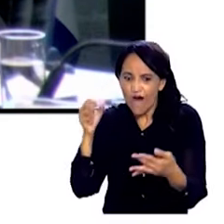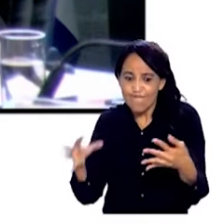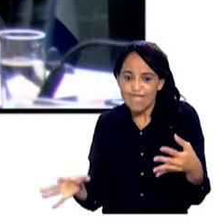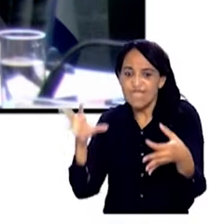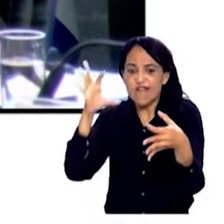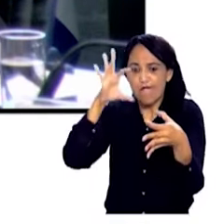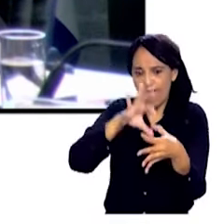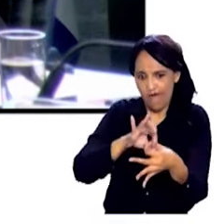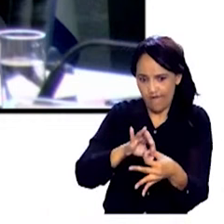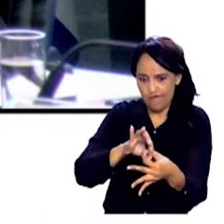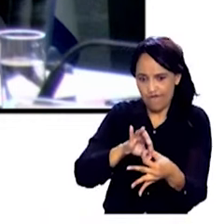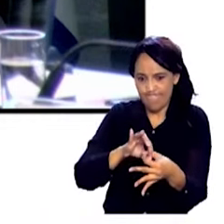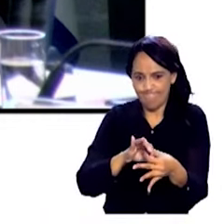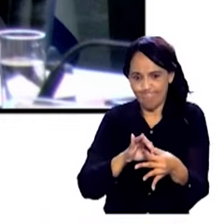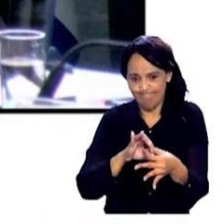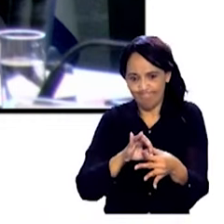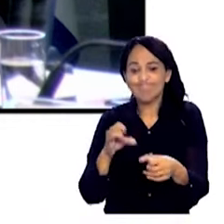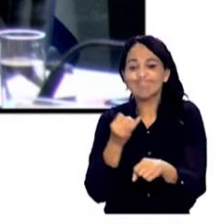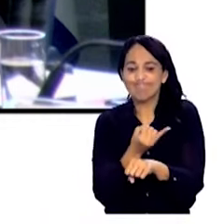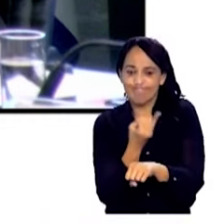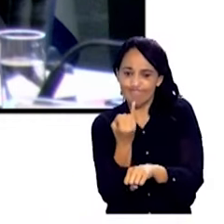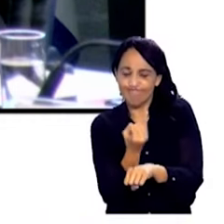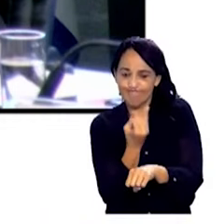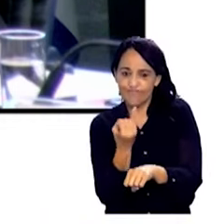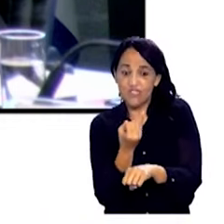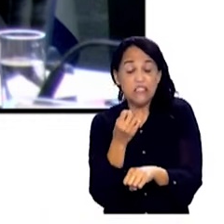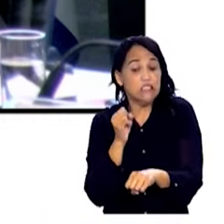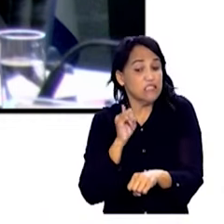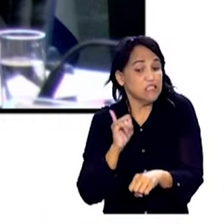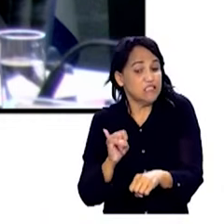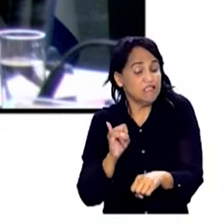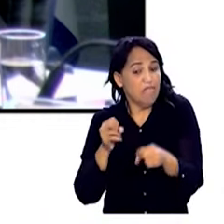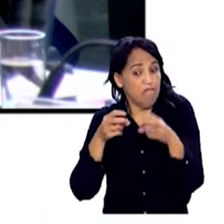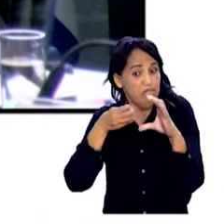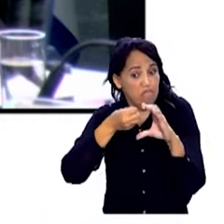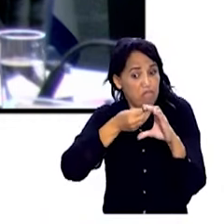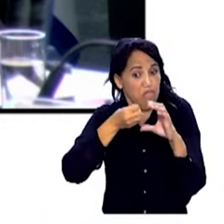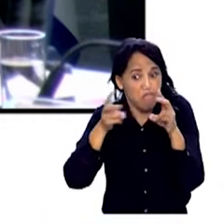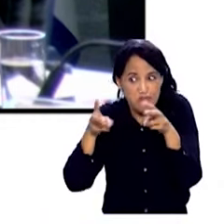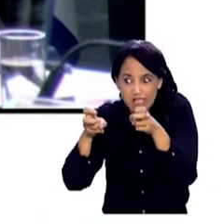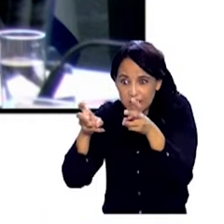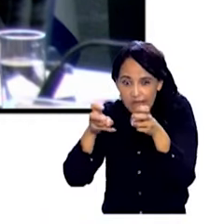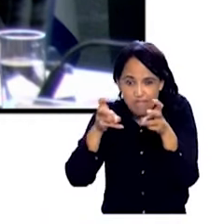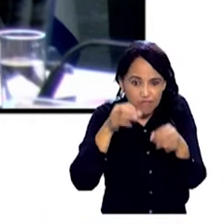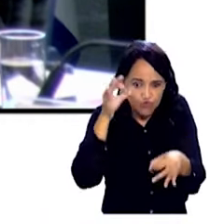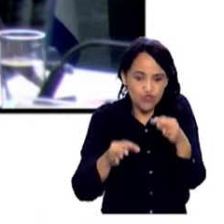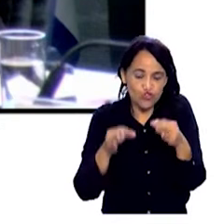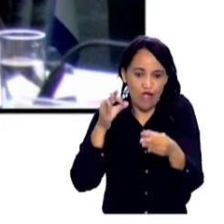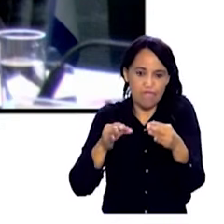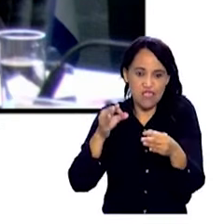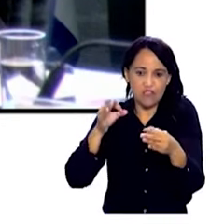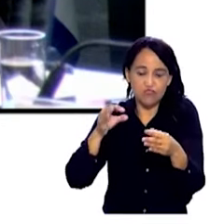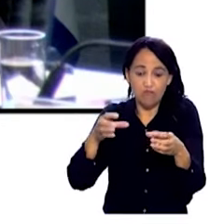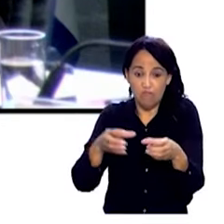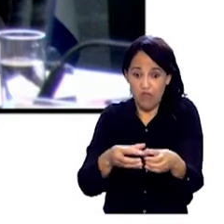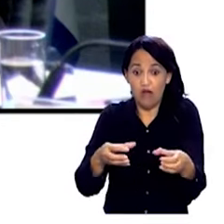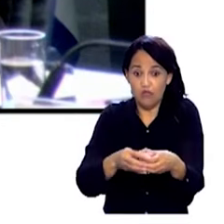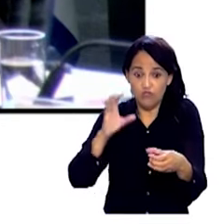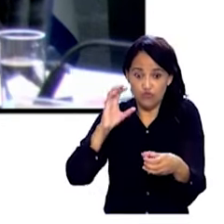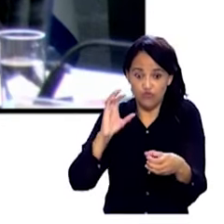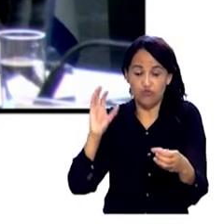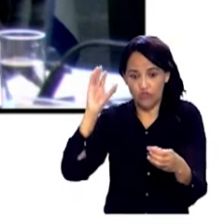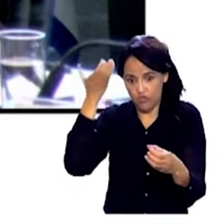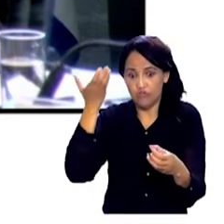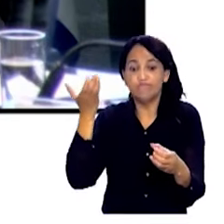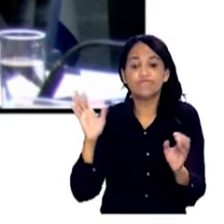olhamos para o julgamento proferidos pelas turmas não os plenários hum assim